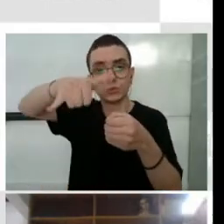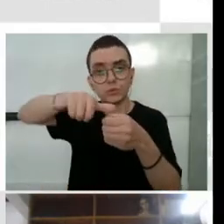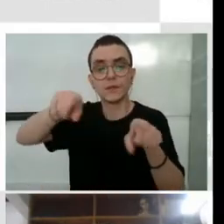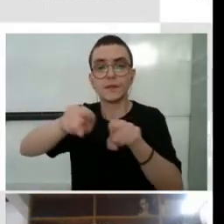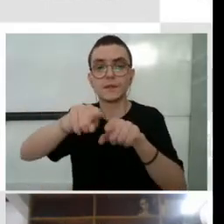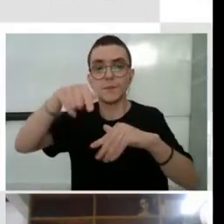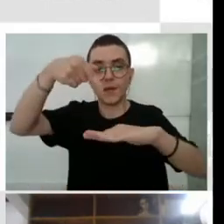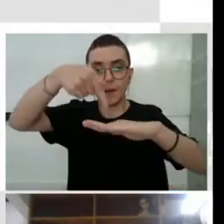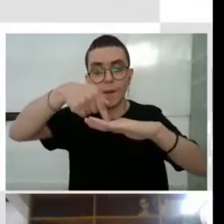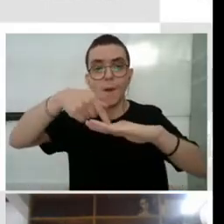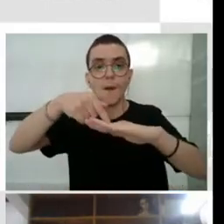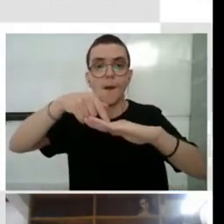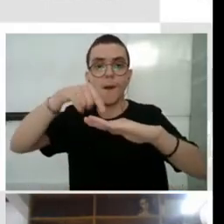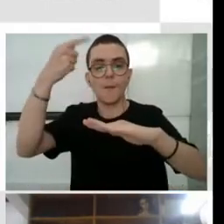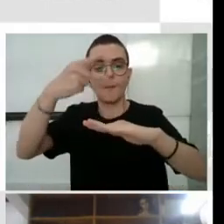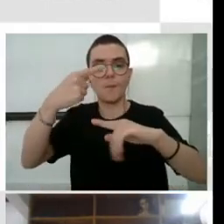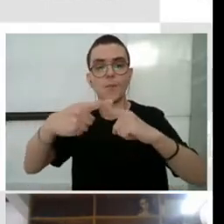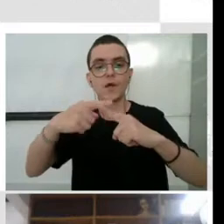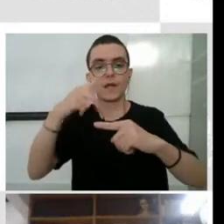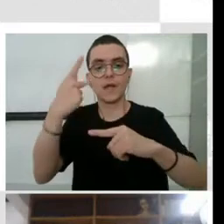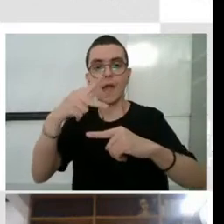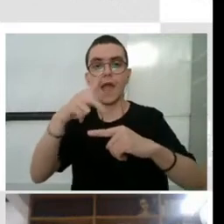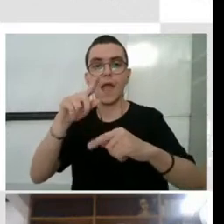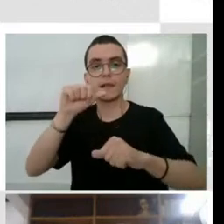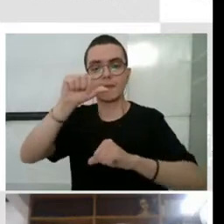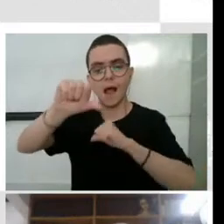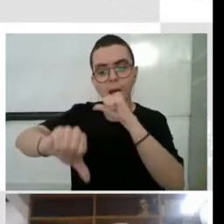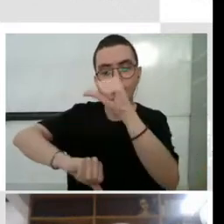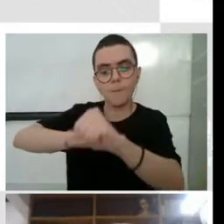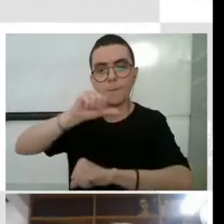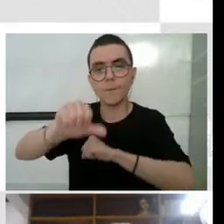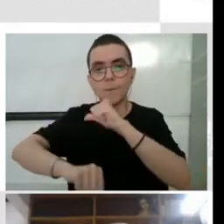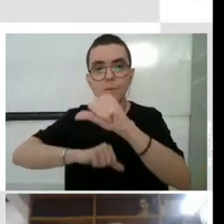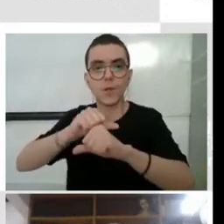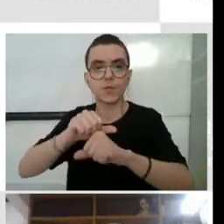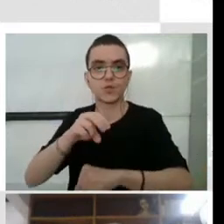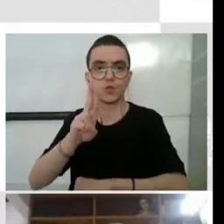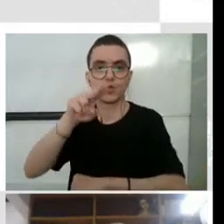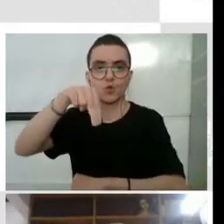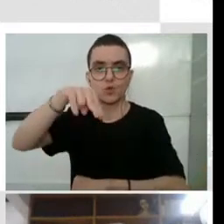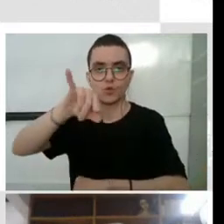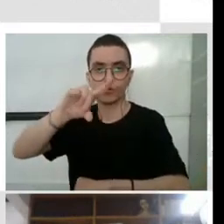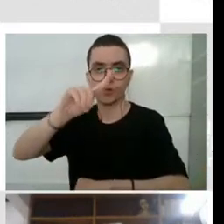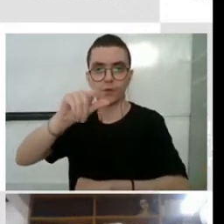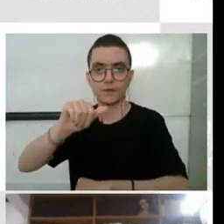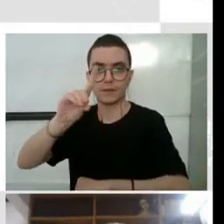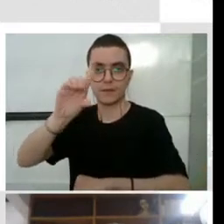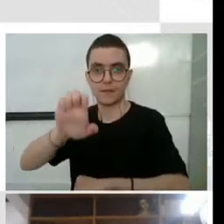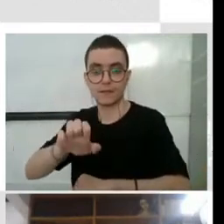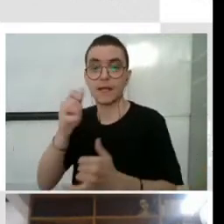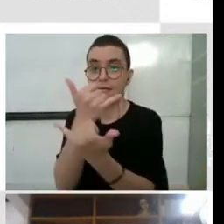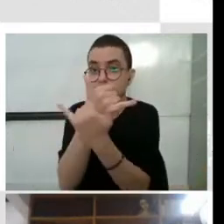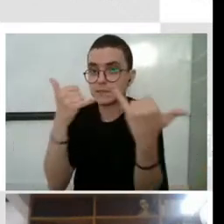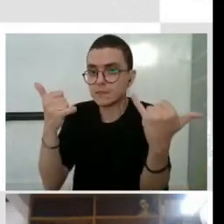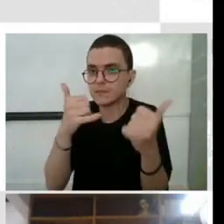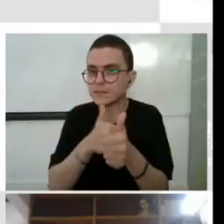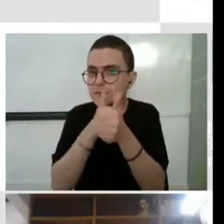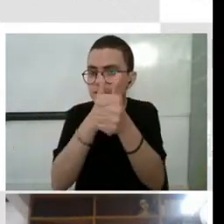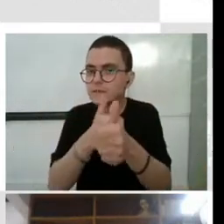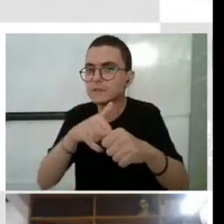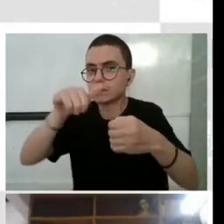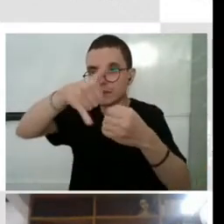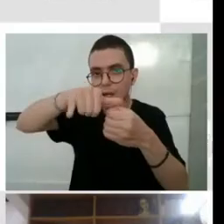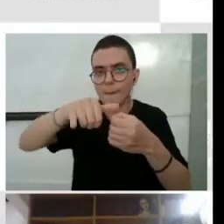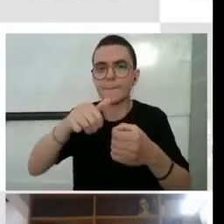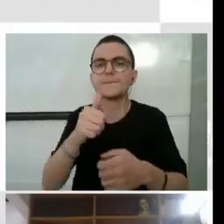sendo convertido em unidades de unidades de energia típicas do petróleo. É como se nós tivéssemos duas